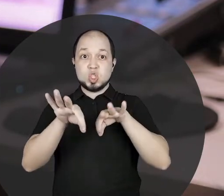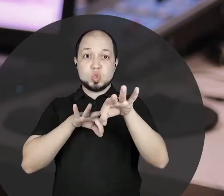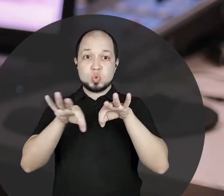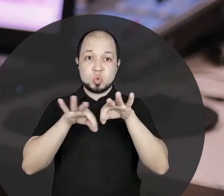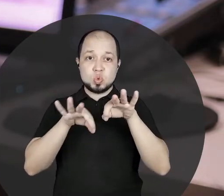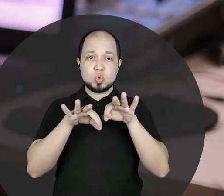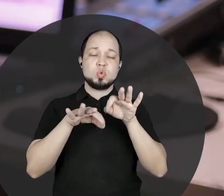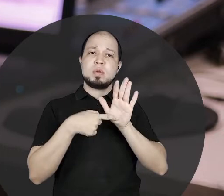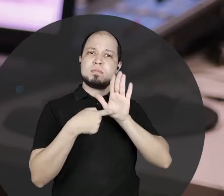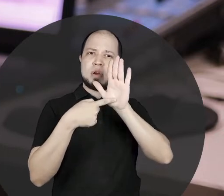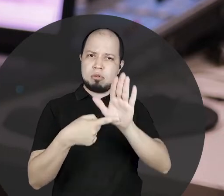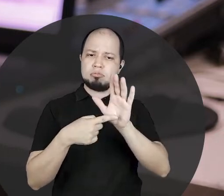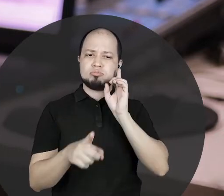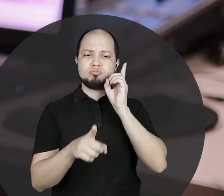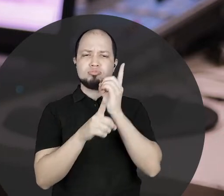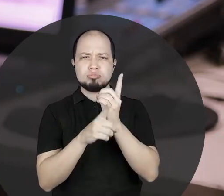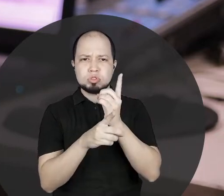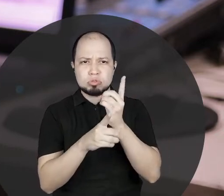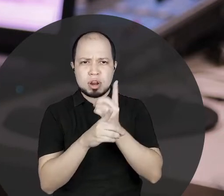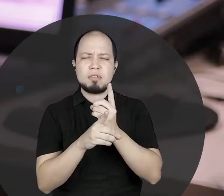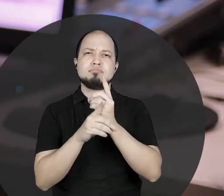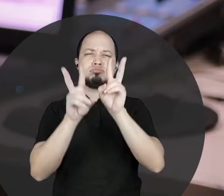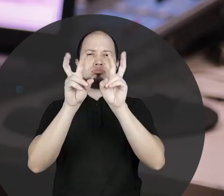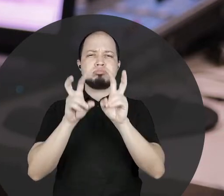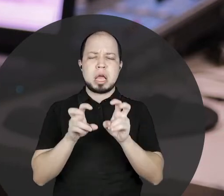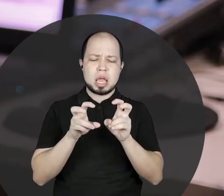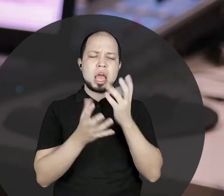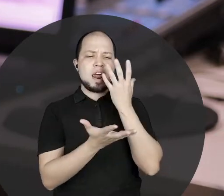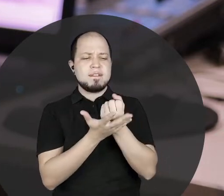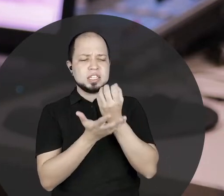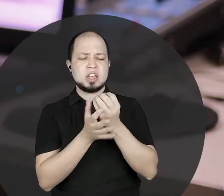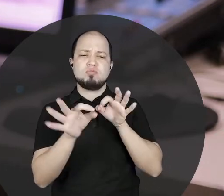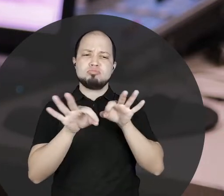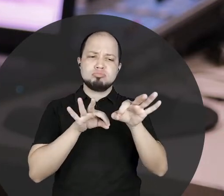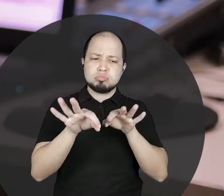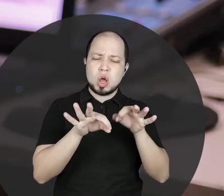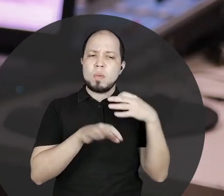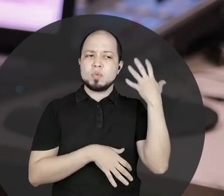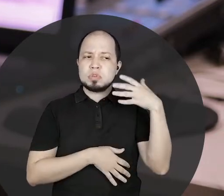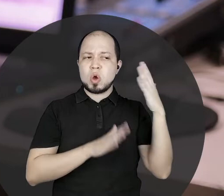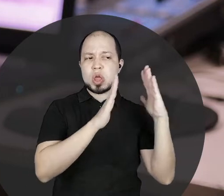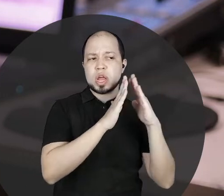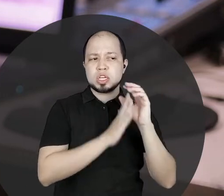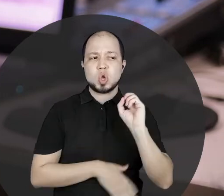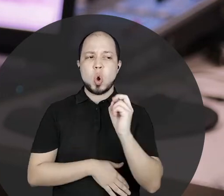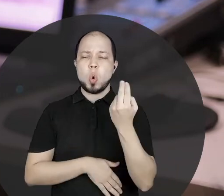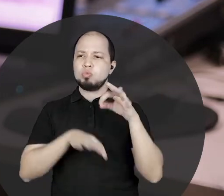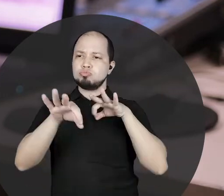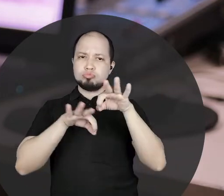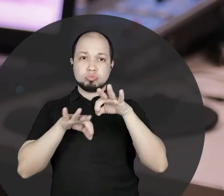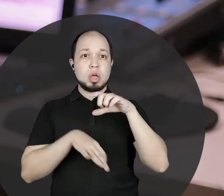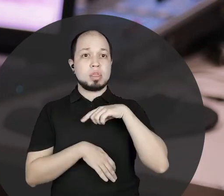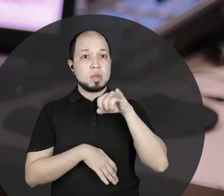pode encontrar diversos conteúdos sobre gravação, produção musical, seja em casa ou no estúdio. Tem um card aqui em algum lugar que